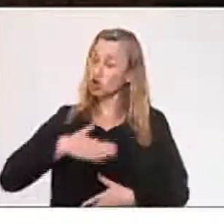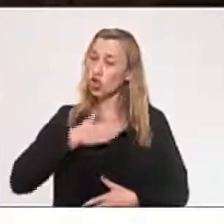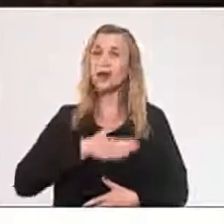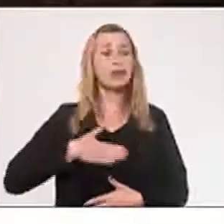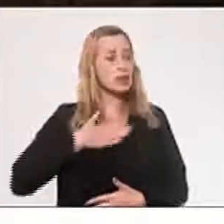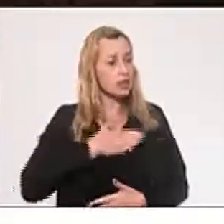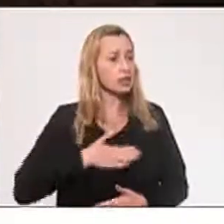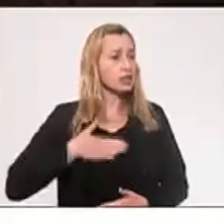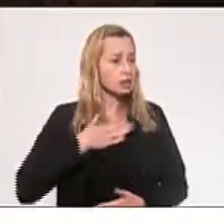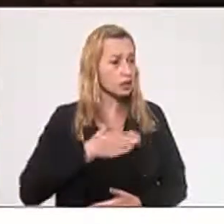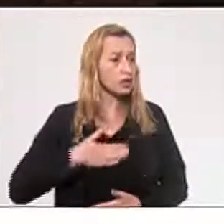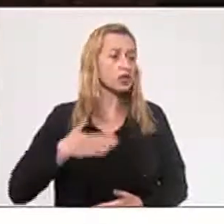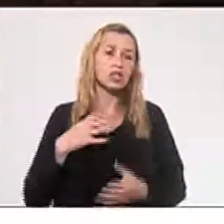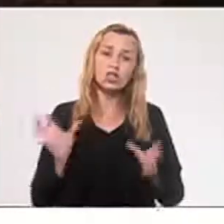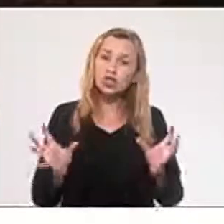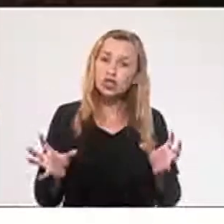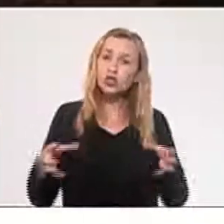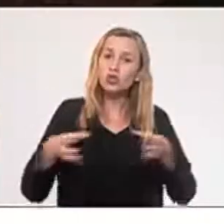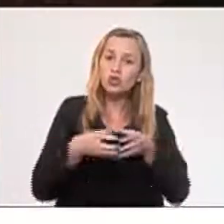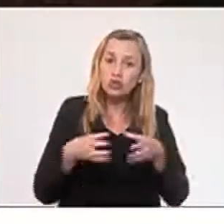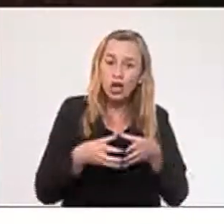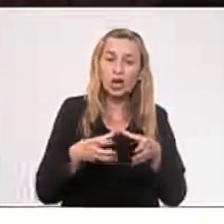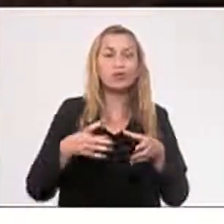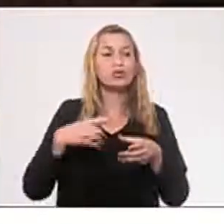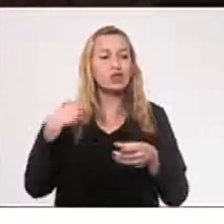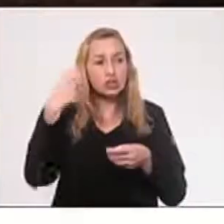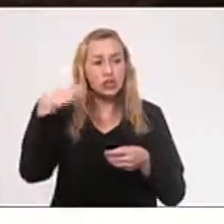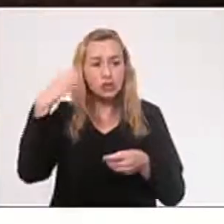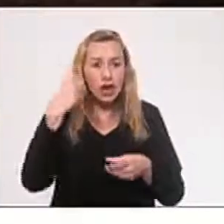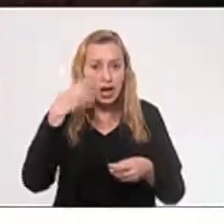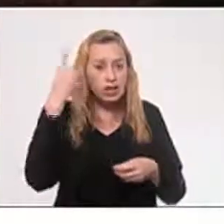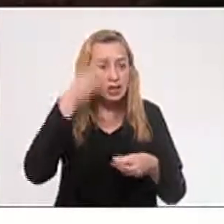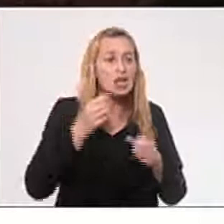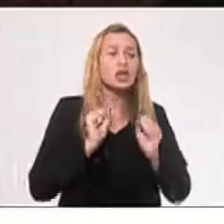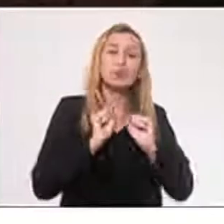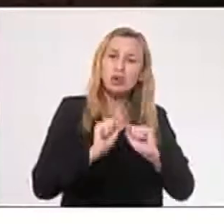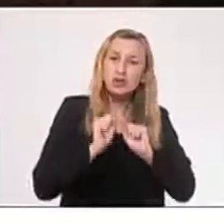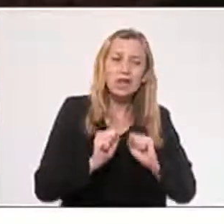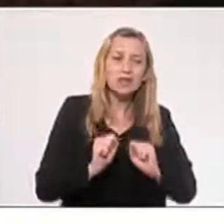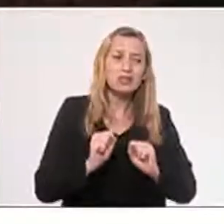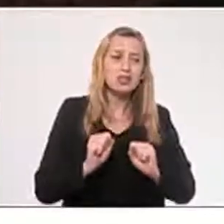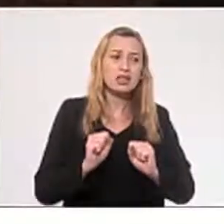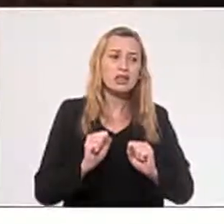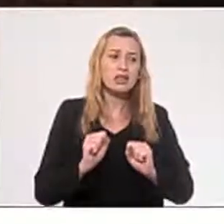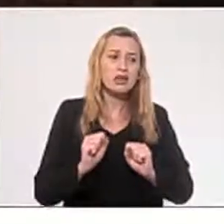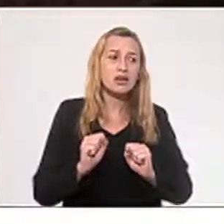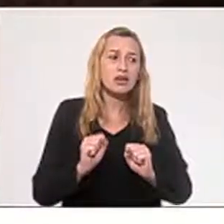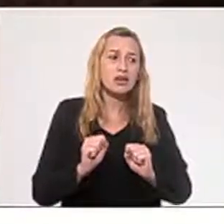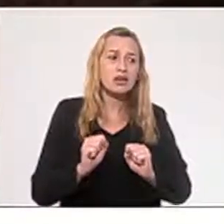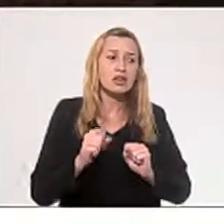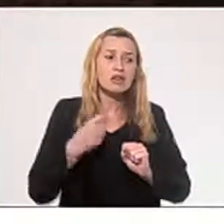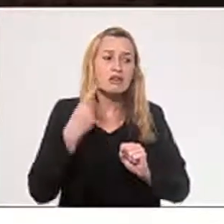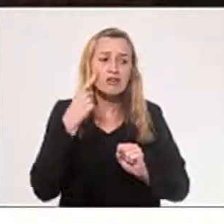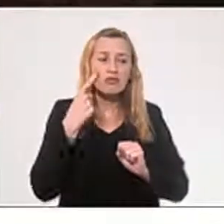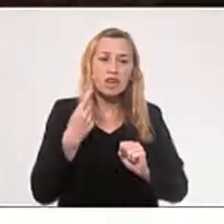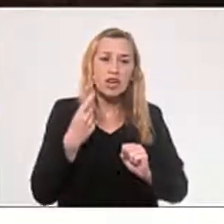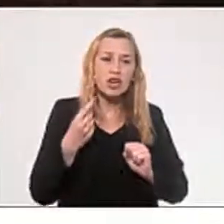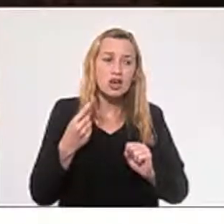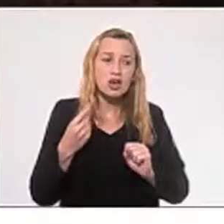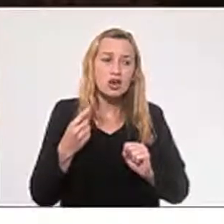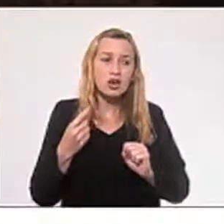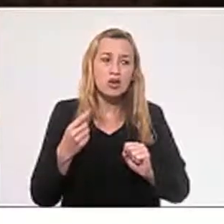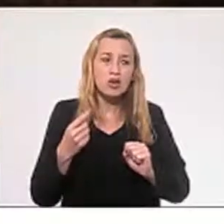me reunir com esses deputados para que eles me demonstrassem de qual é a mazela